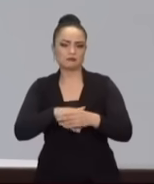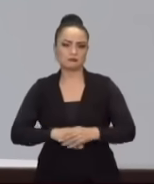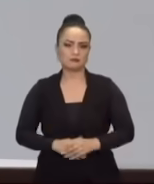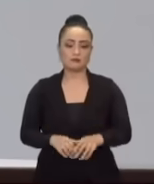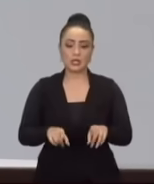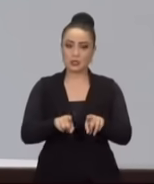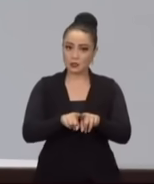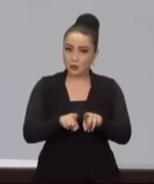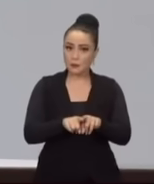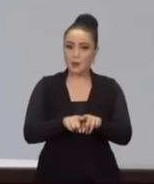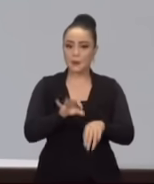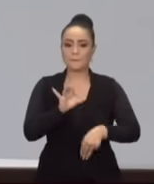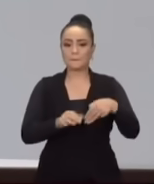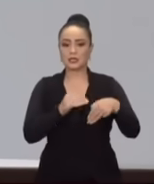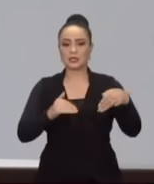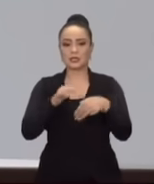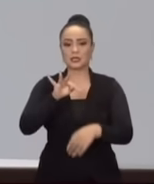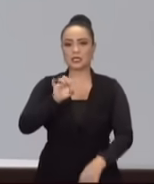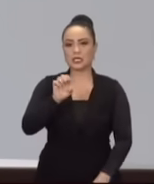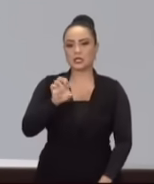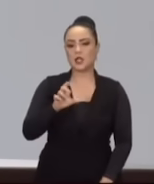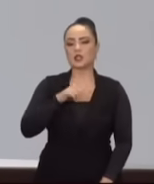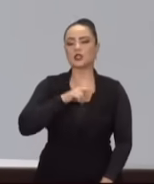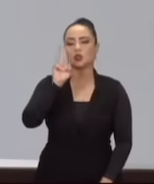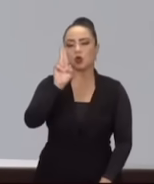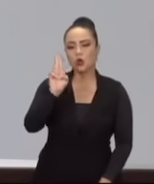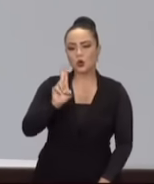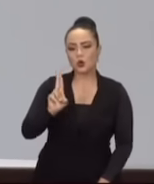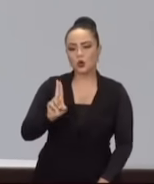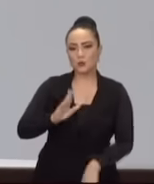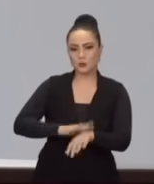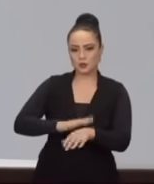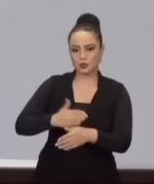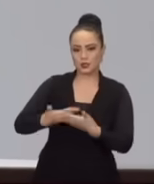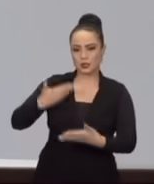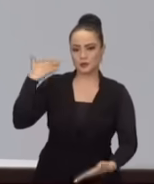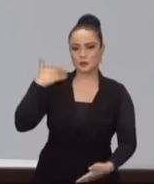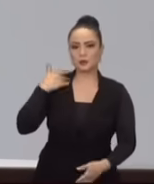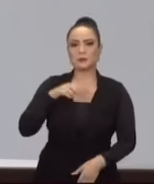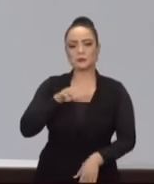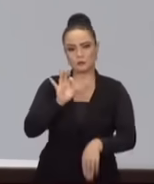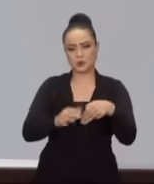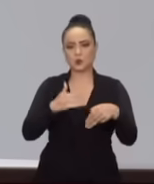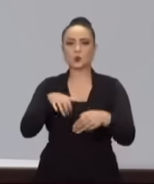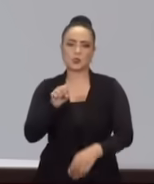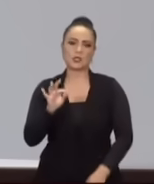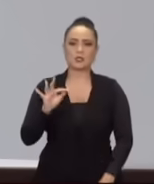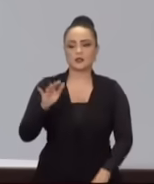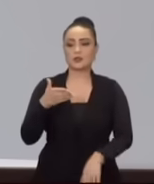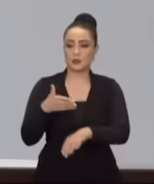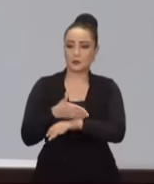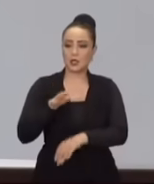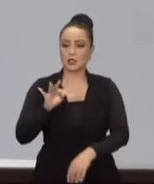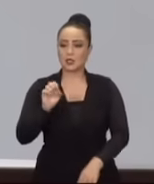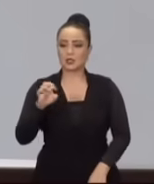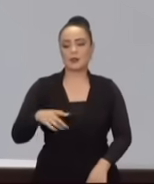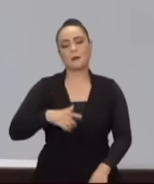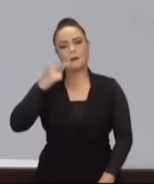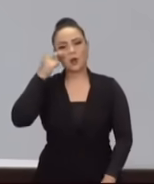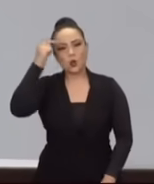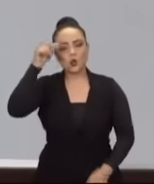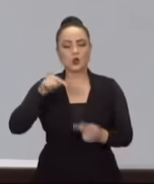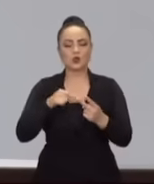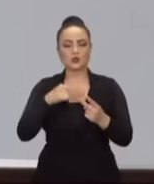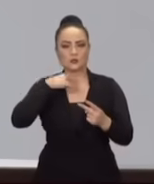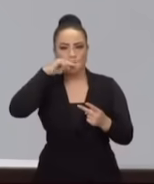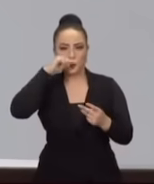que os ministros do TSE, citados nominalmente à época, os ministros do Supremo, que faziam parte do TSE, do ministro Barroso, o ministro Fachin e